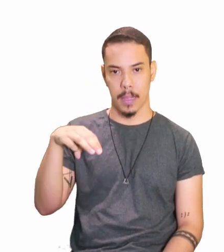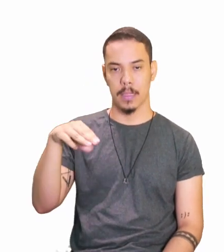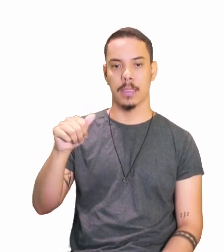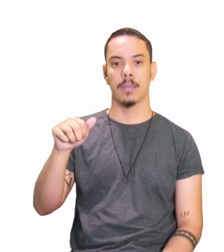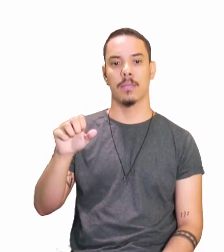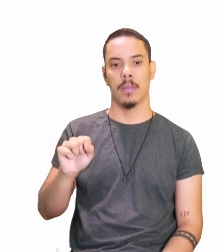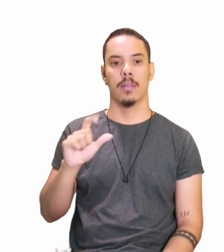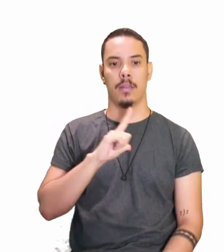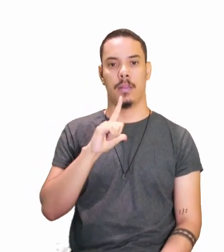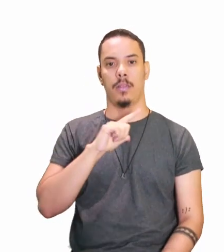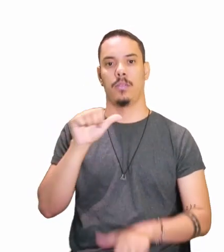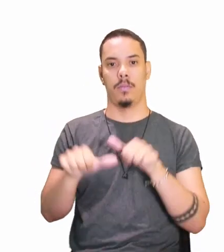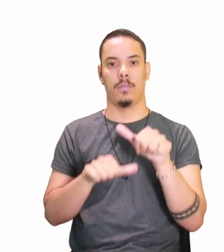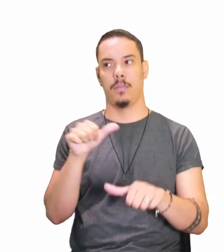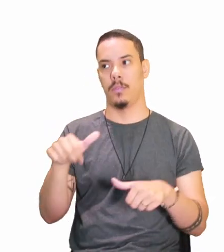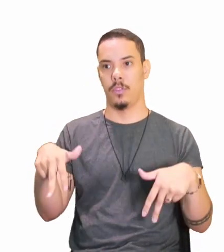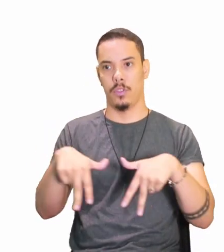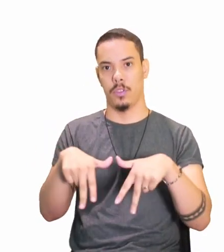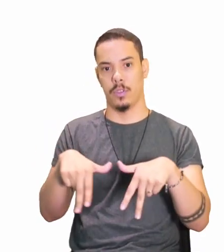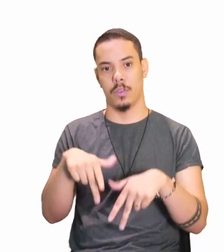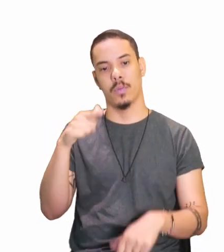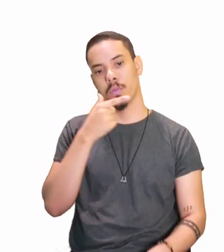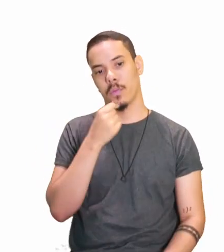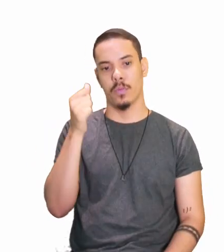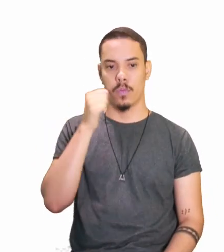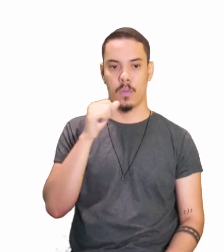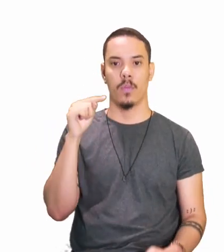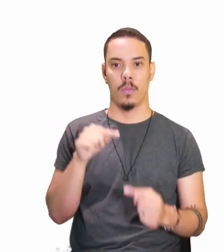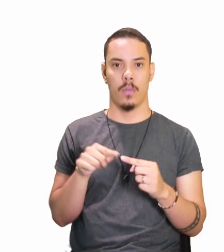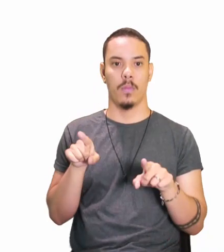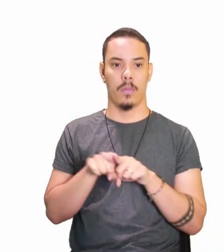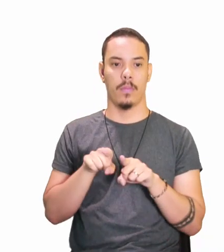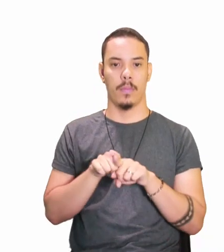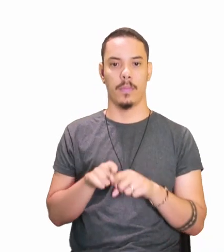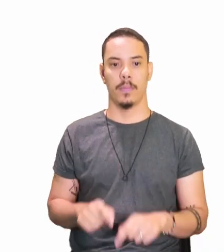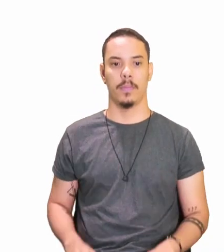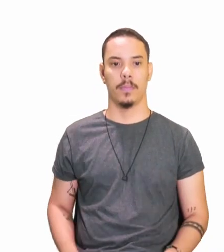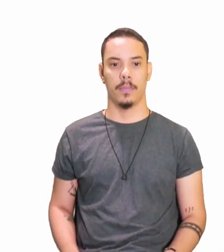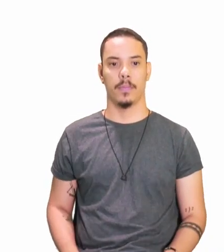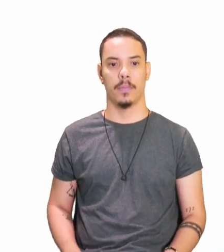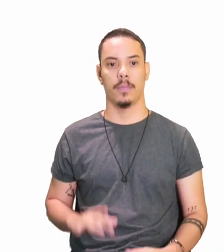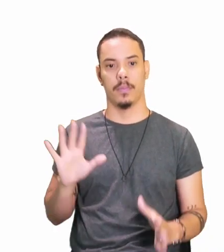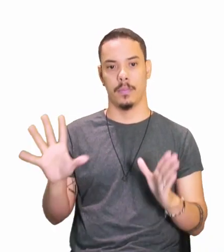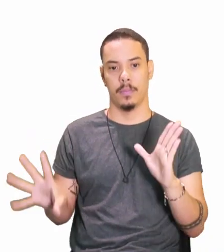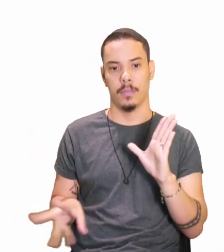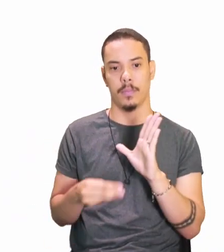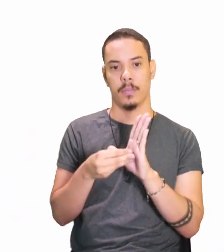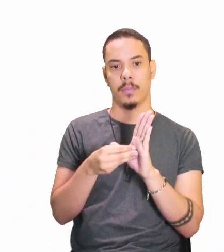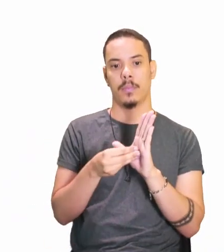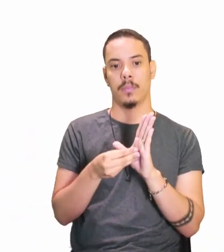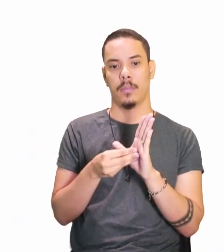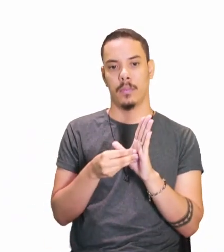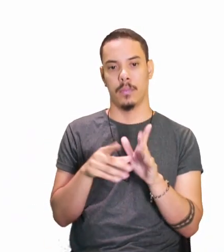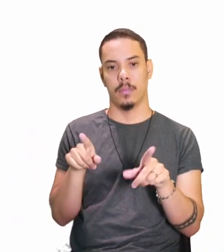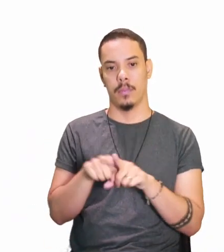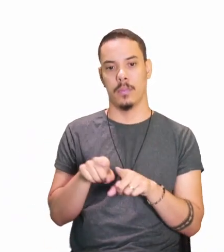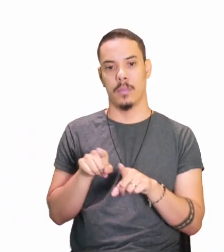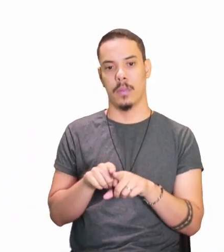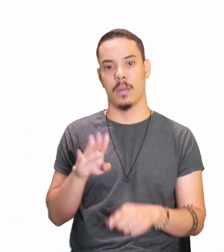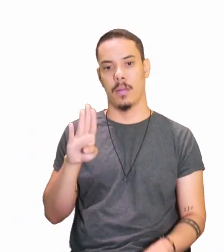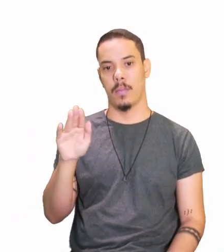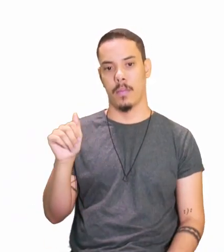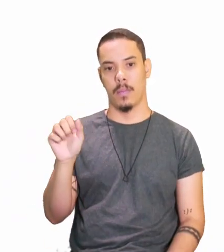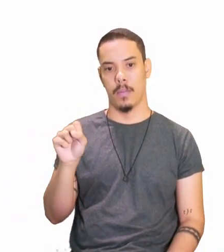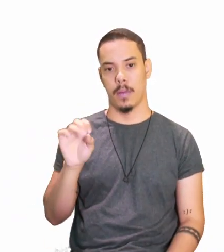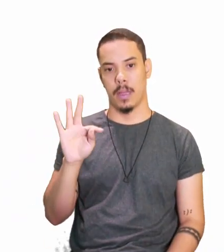número, tá certo? E concorda com o nome a que se refere. A mesma coisa acontece com o anexo e o bastante. Você vai